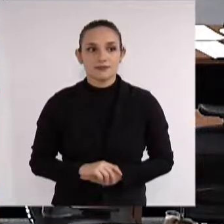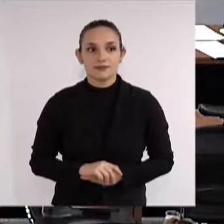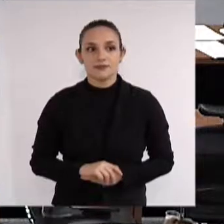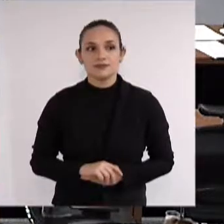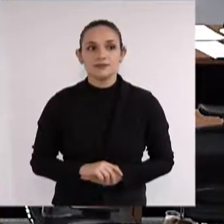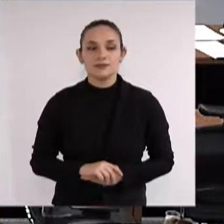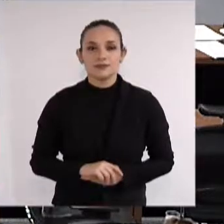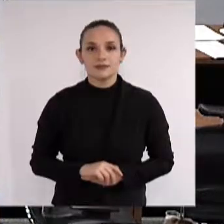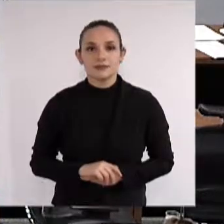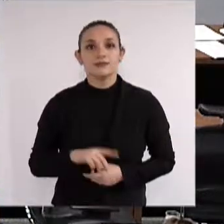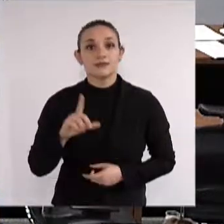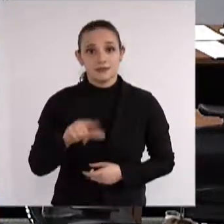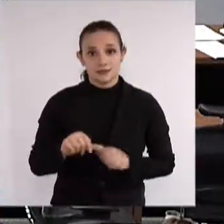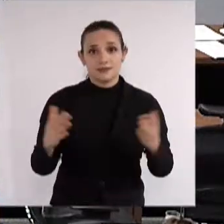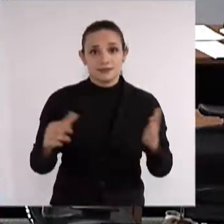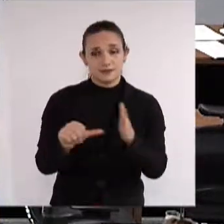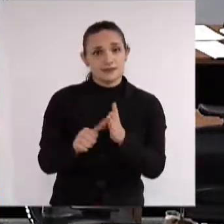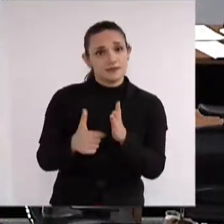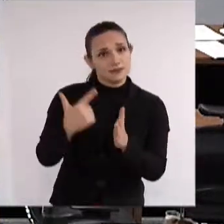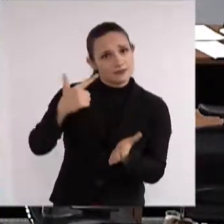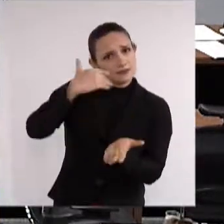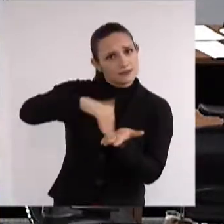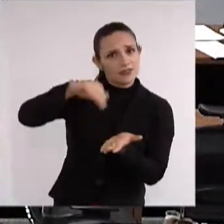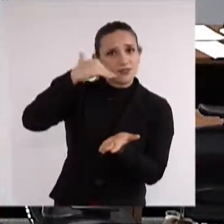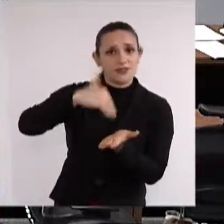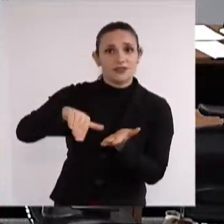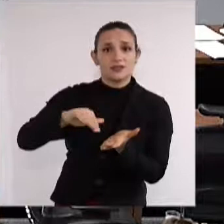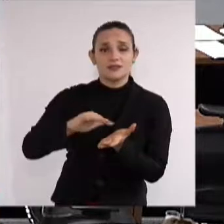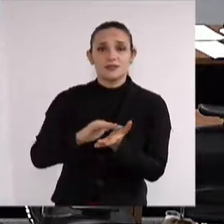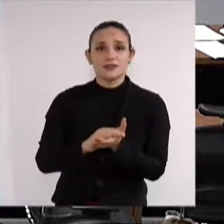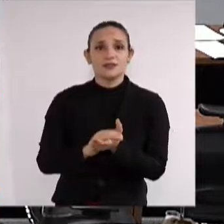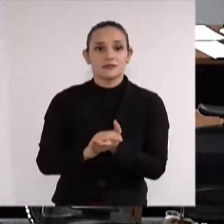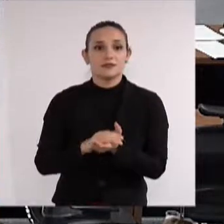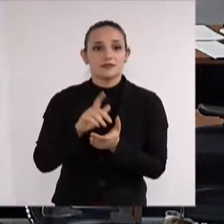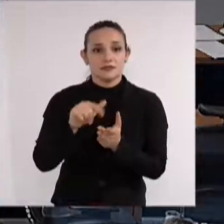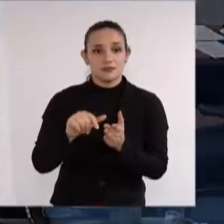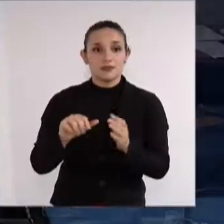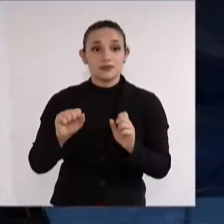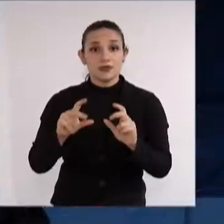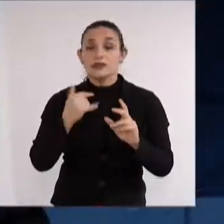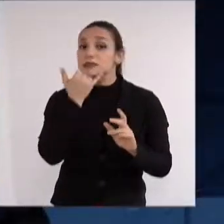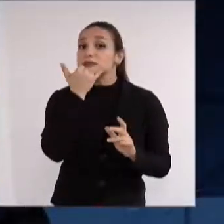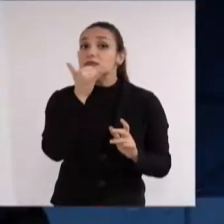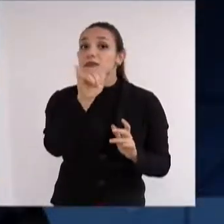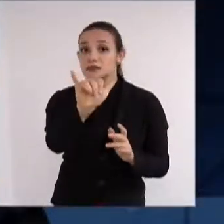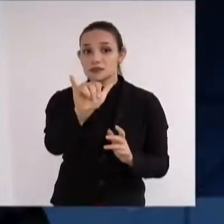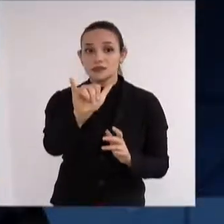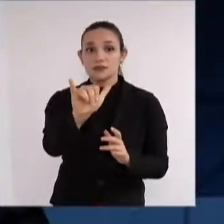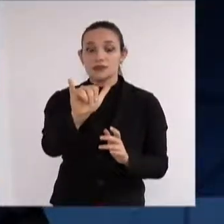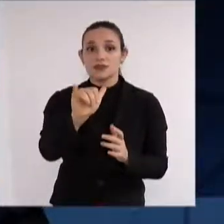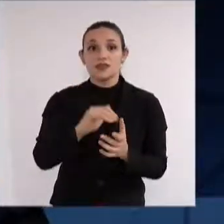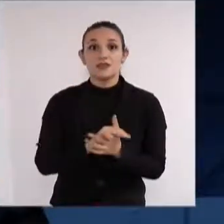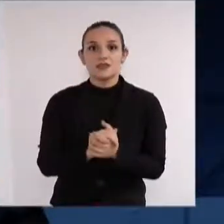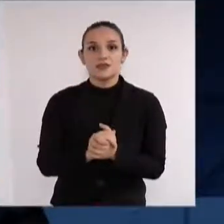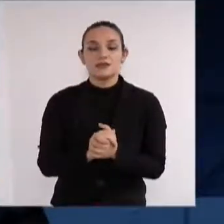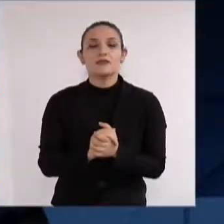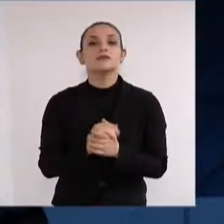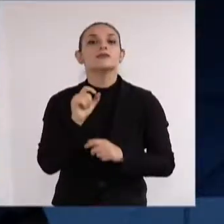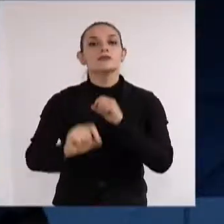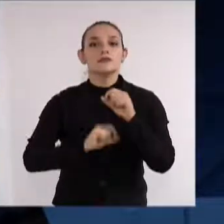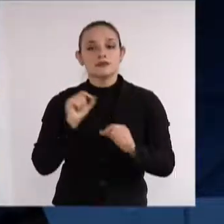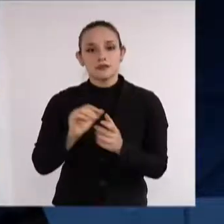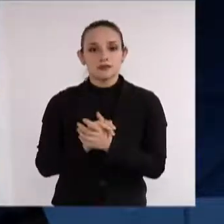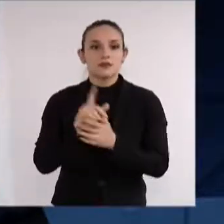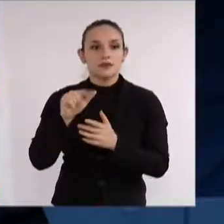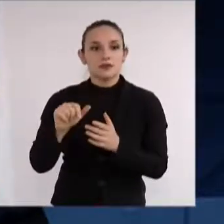Com a palavra, o senhor segundo secretário para a leitura do expediente. Da ata. A ata da